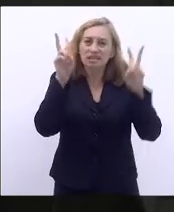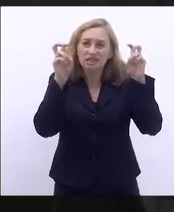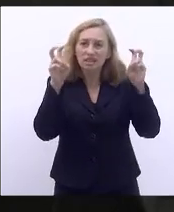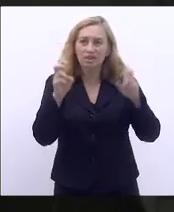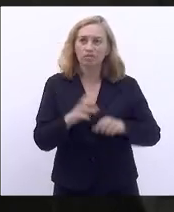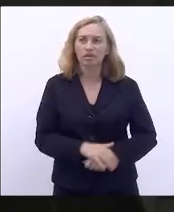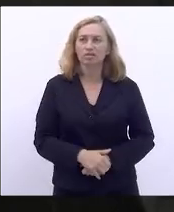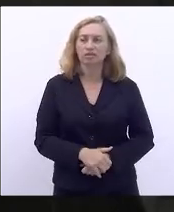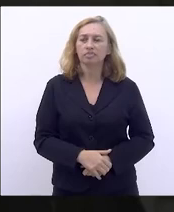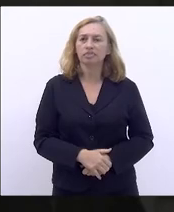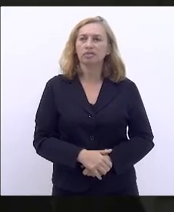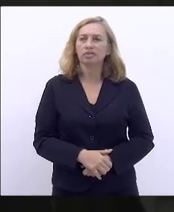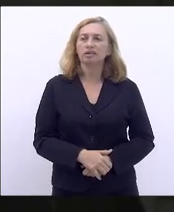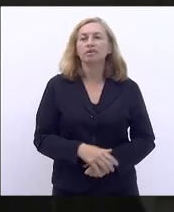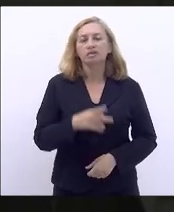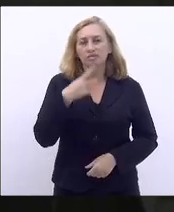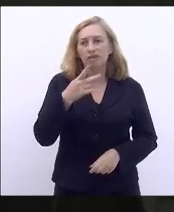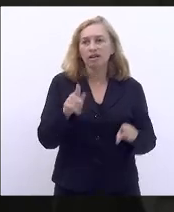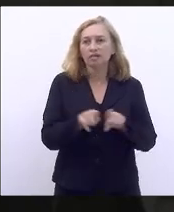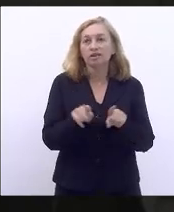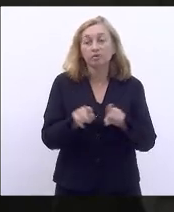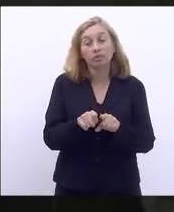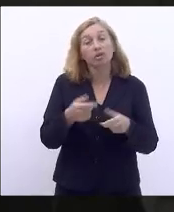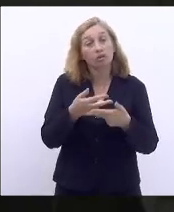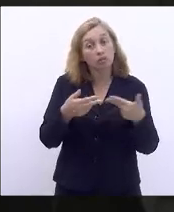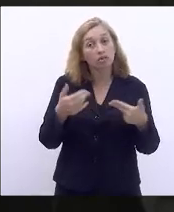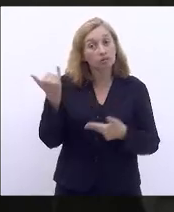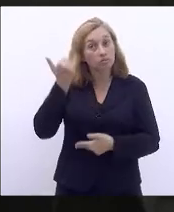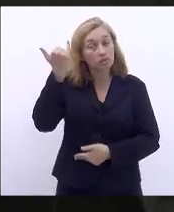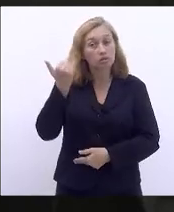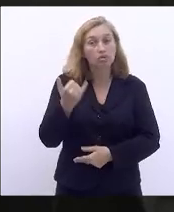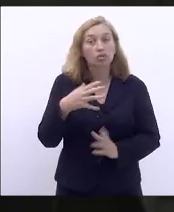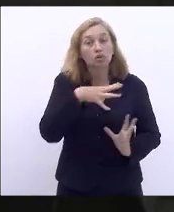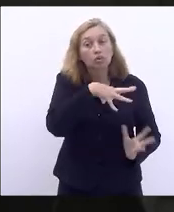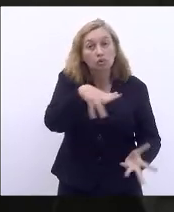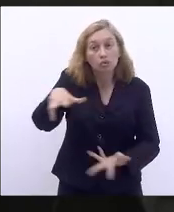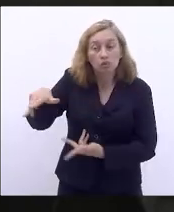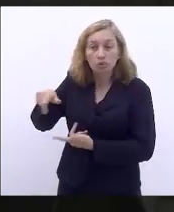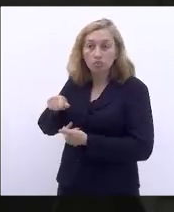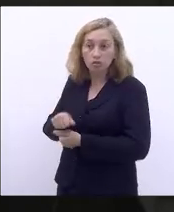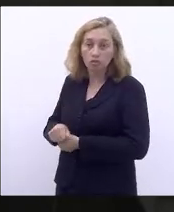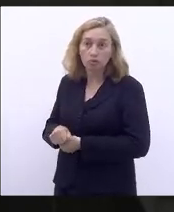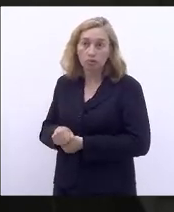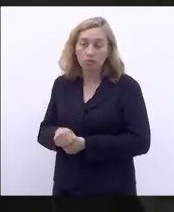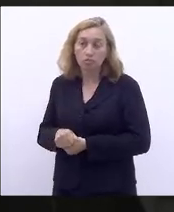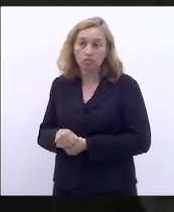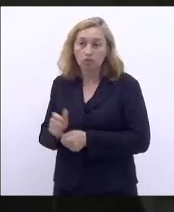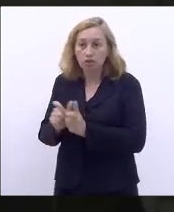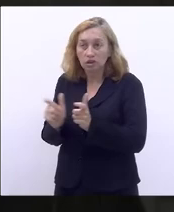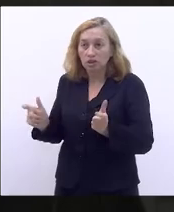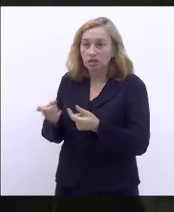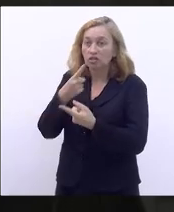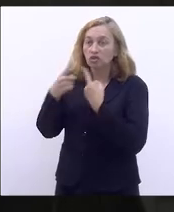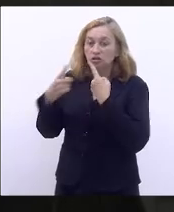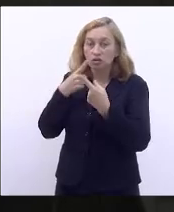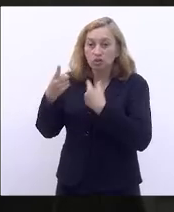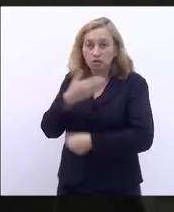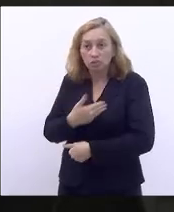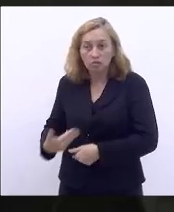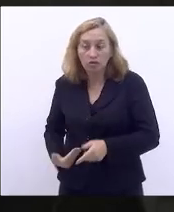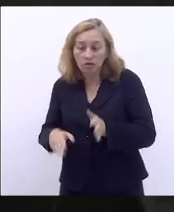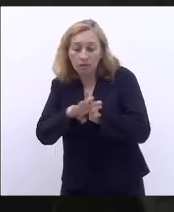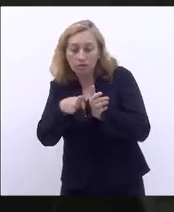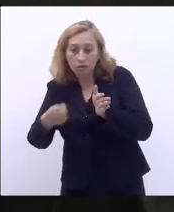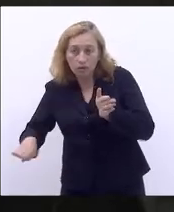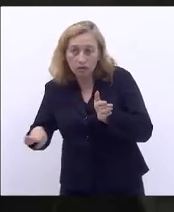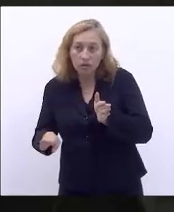Deixa eu ver aqui, porque ele fala também coisas importantes. No mundo, é crescente a discussão sobre essa governança do